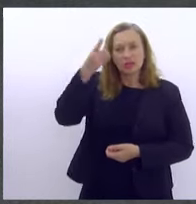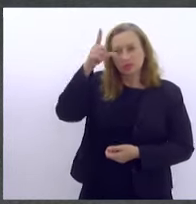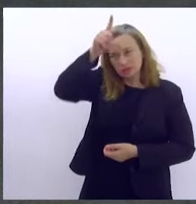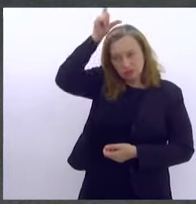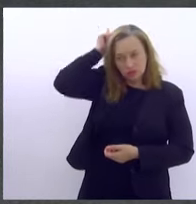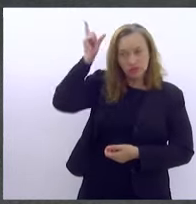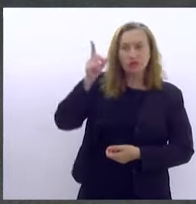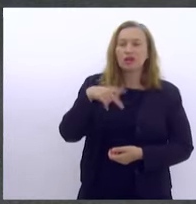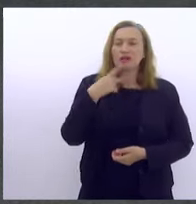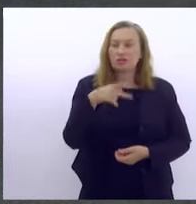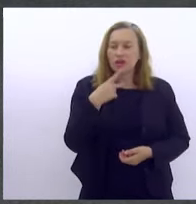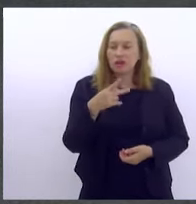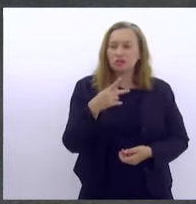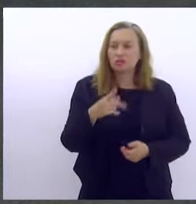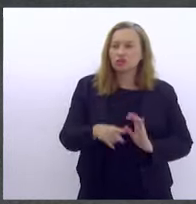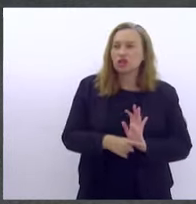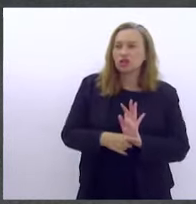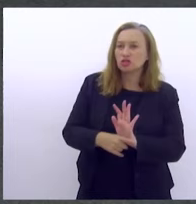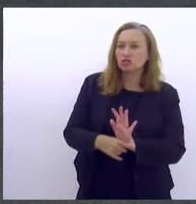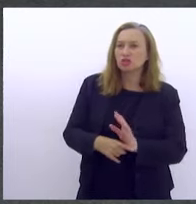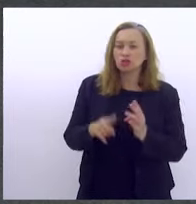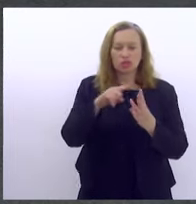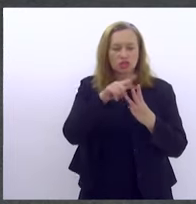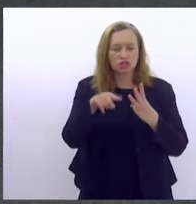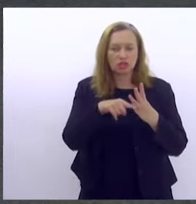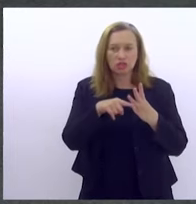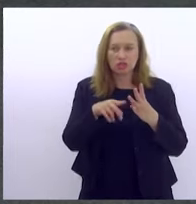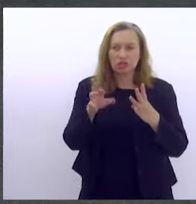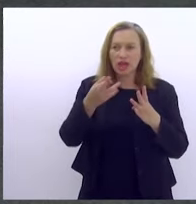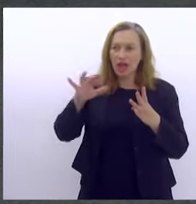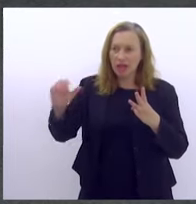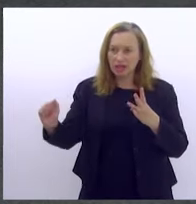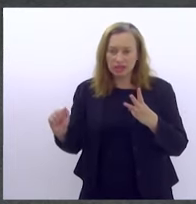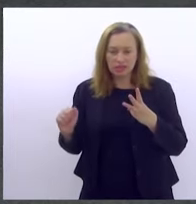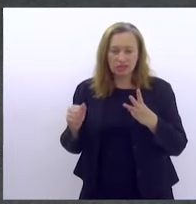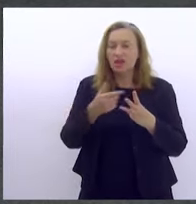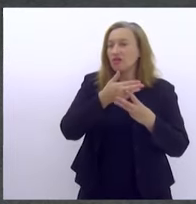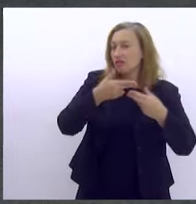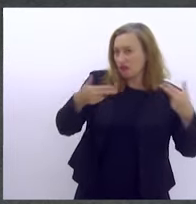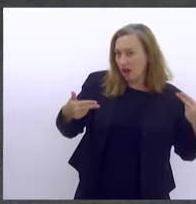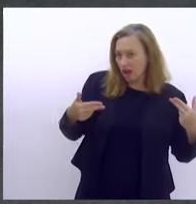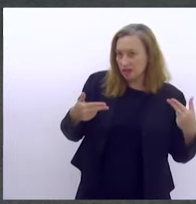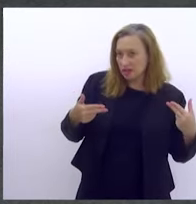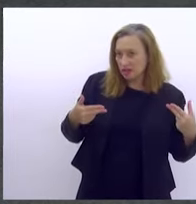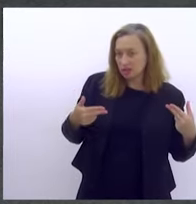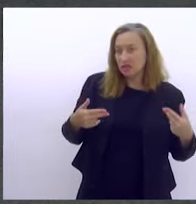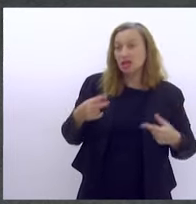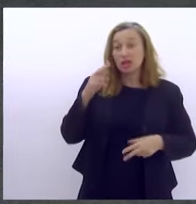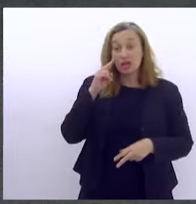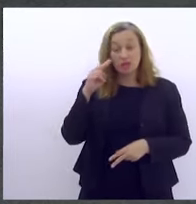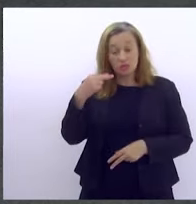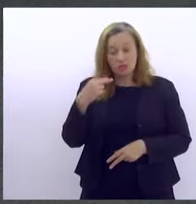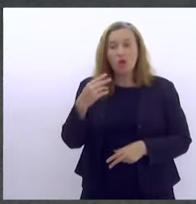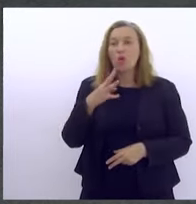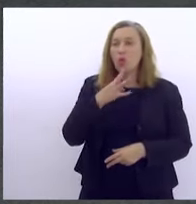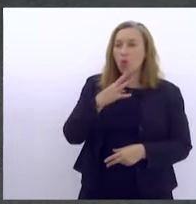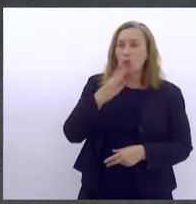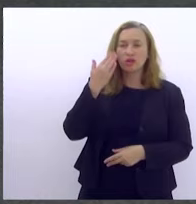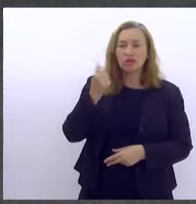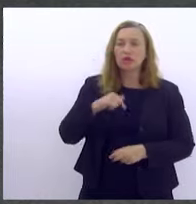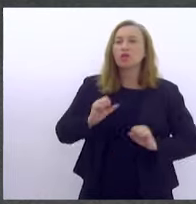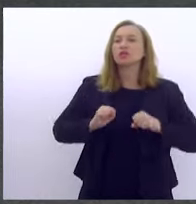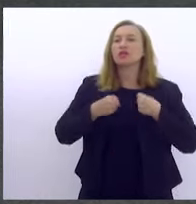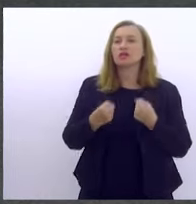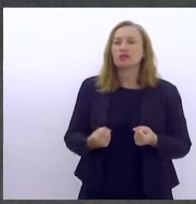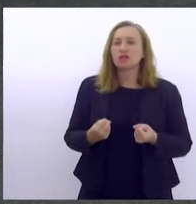Paulo, falamos de contribuição de 3 raças. Há outras, há várias. Para quem me vê aqui, me conhece, sabe que eu defendo,